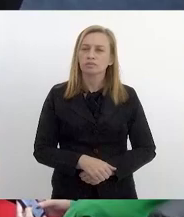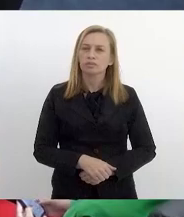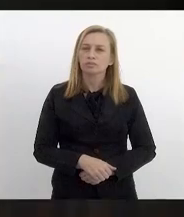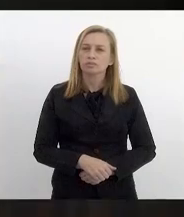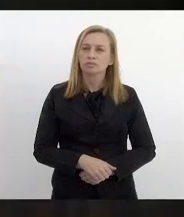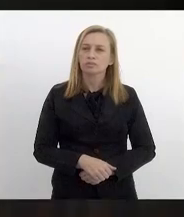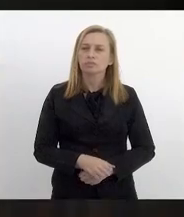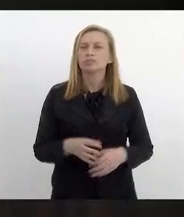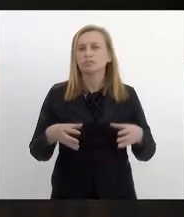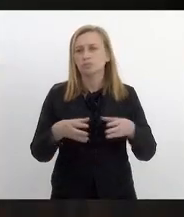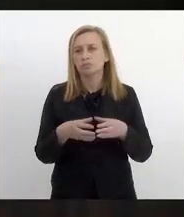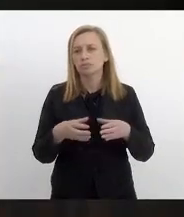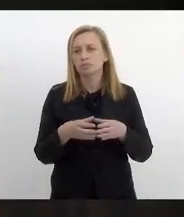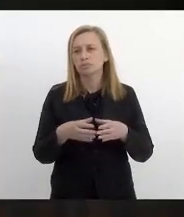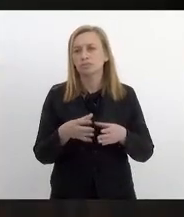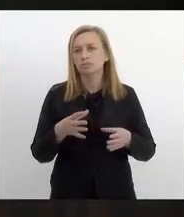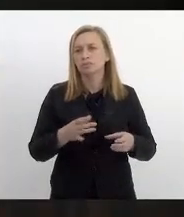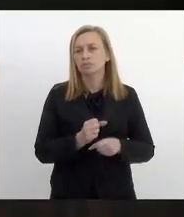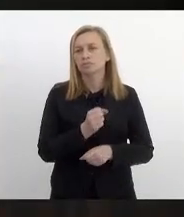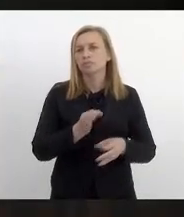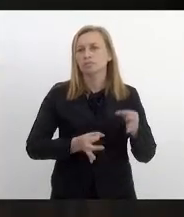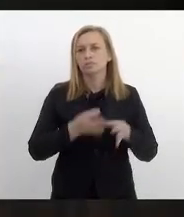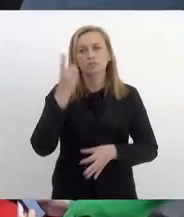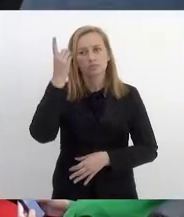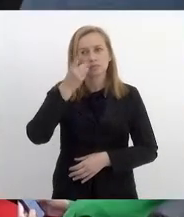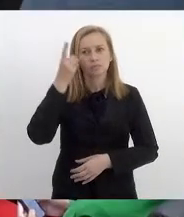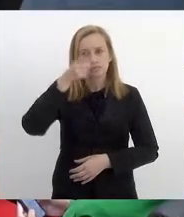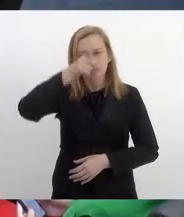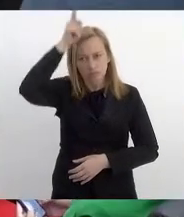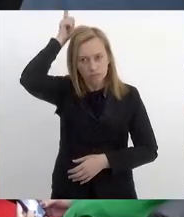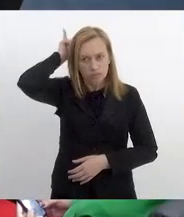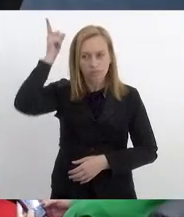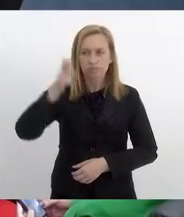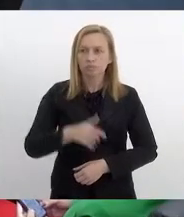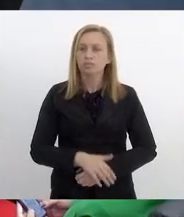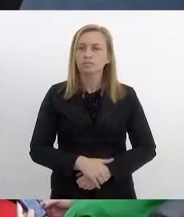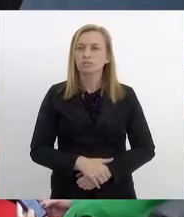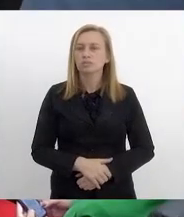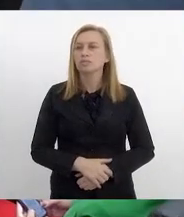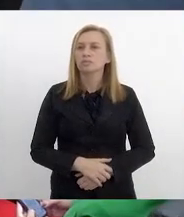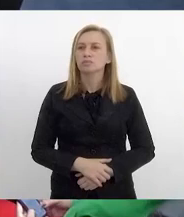Pela Comissão de Tributação, deputado Luiz Paulo.